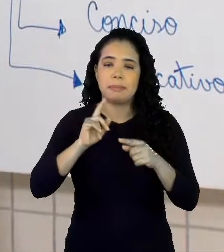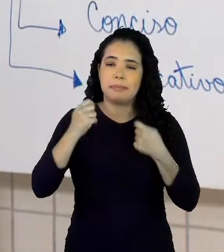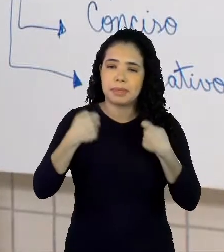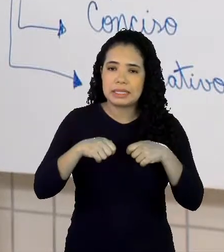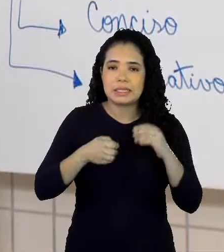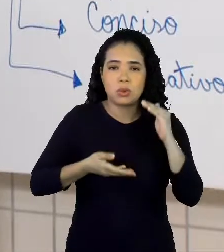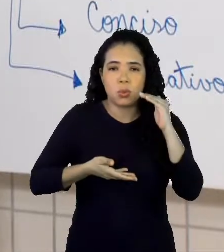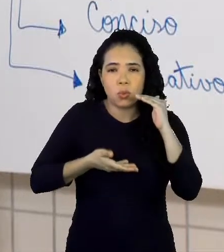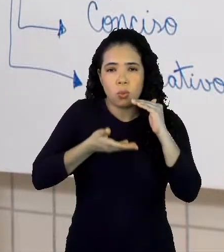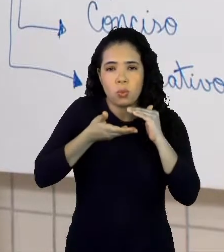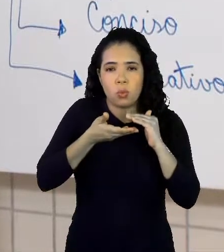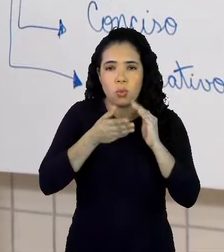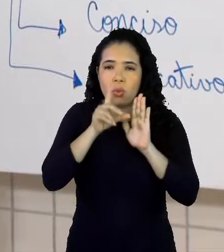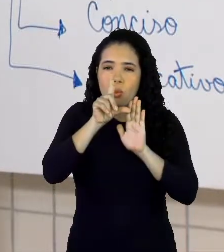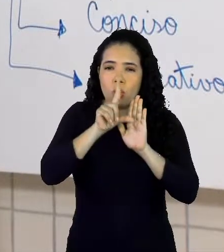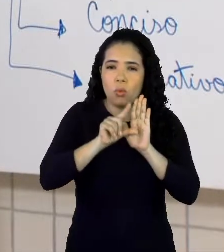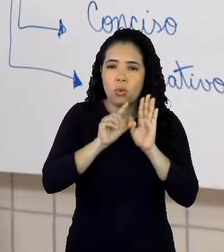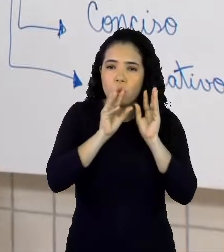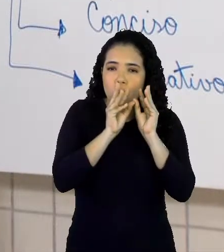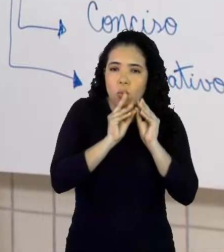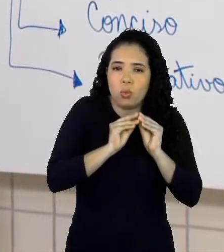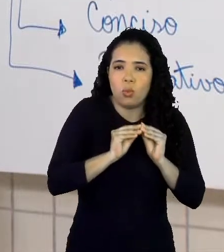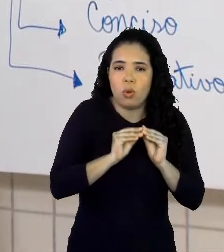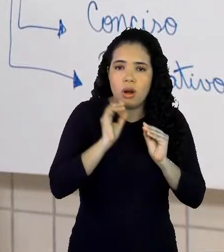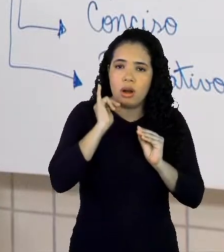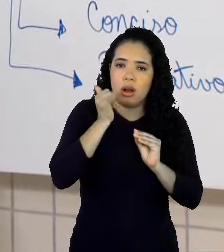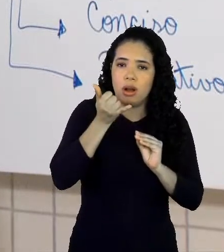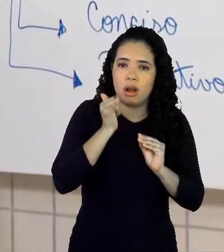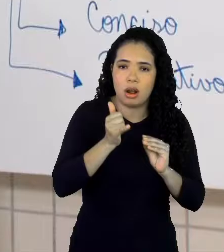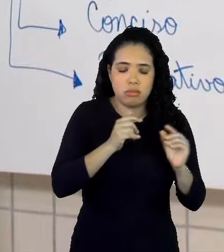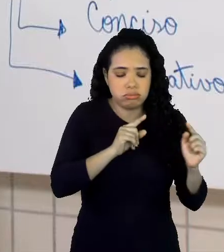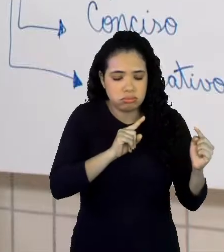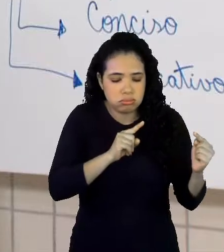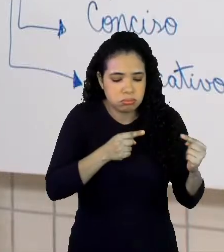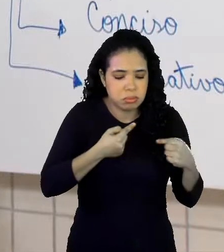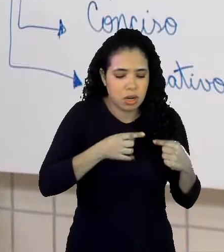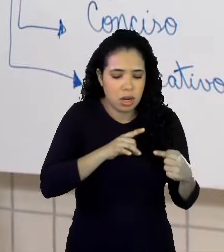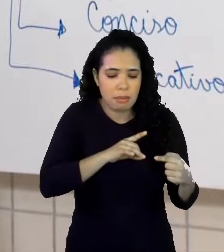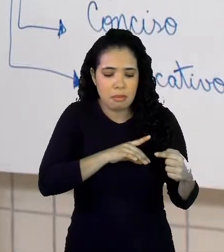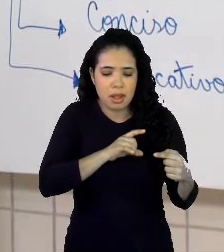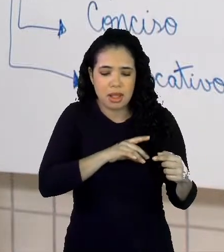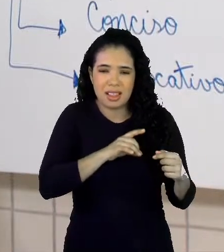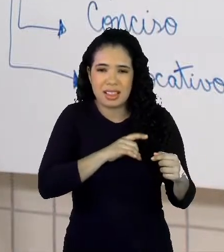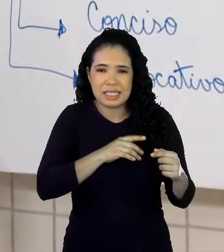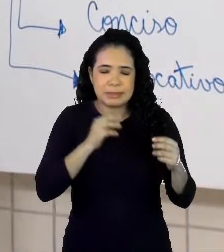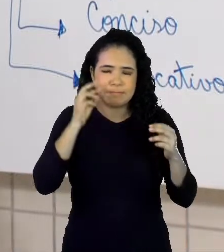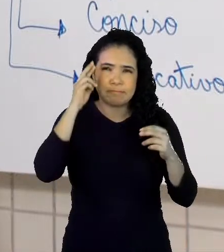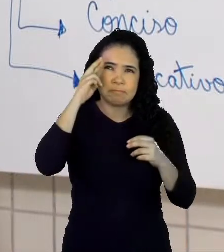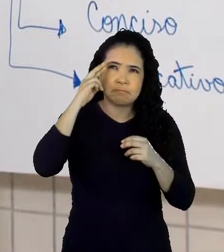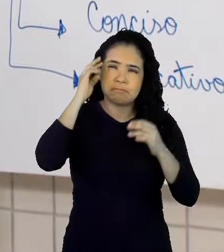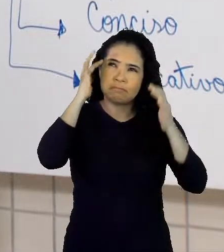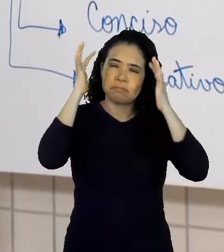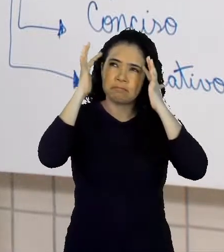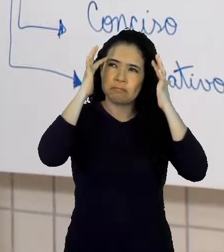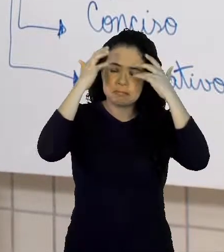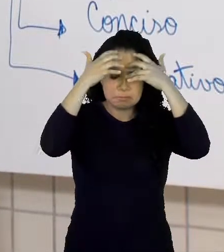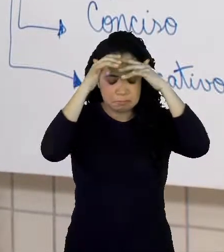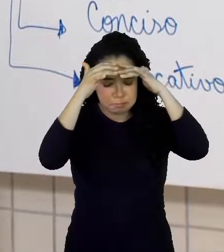narrativo, provocar algo no leitor, seja medo, compaixão, reflexão,